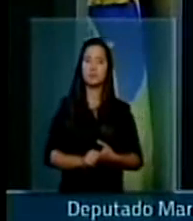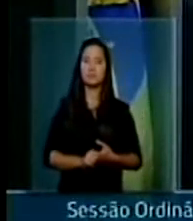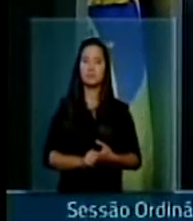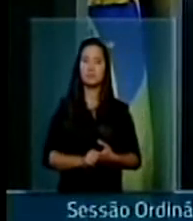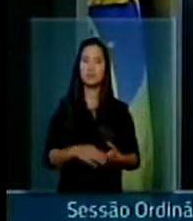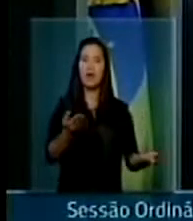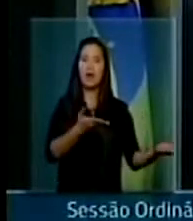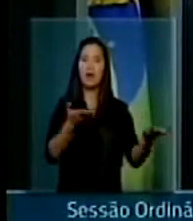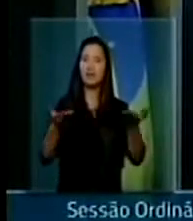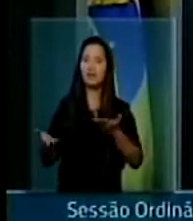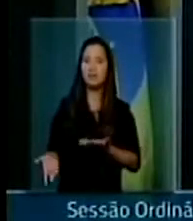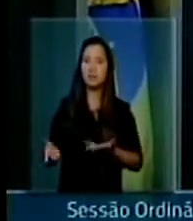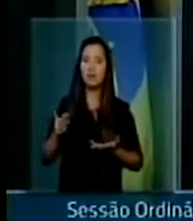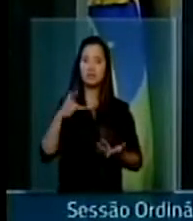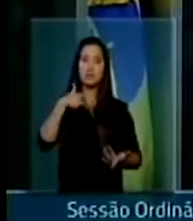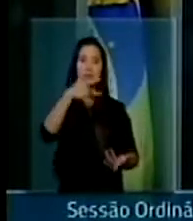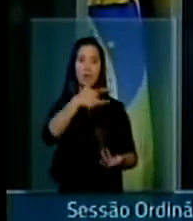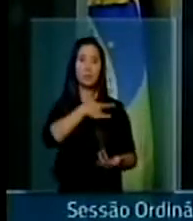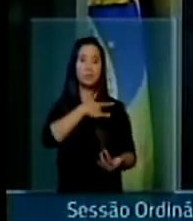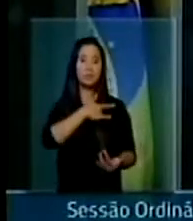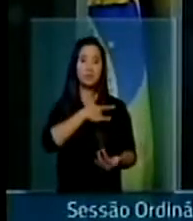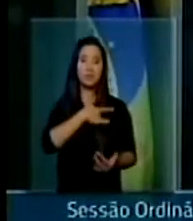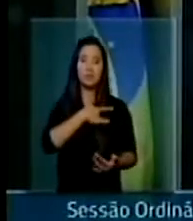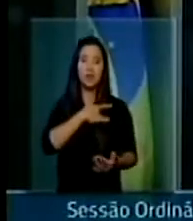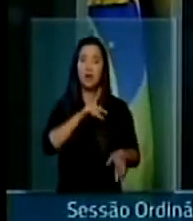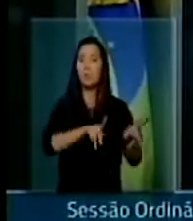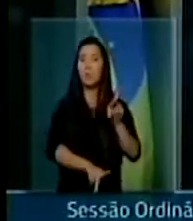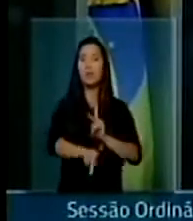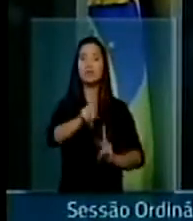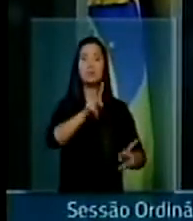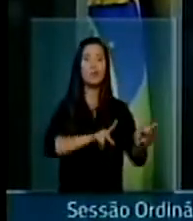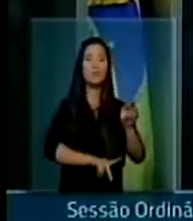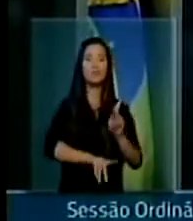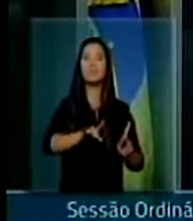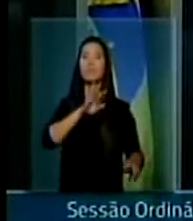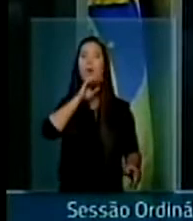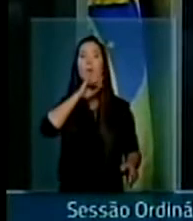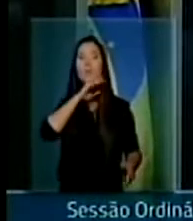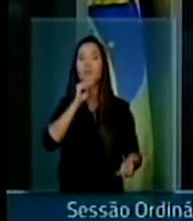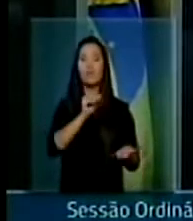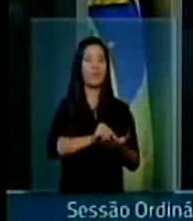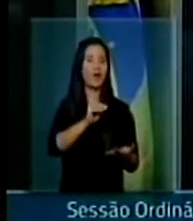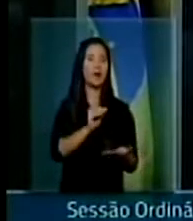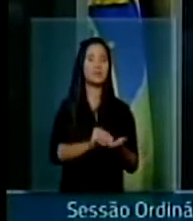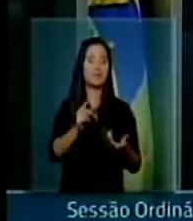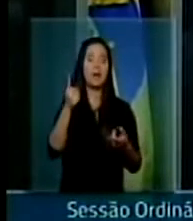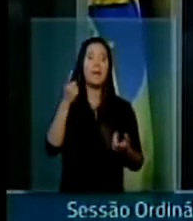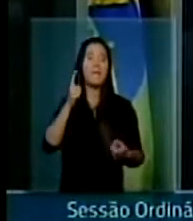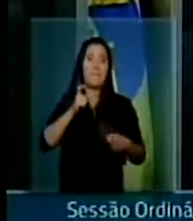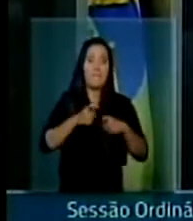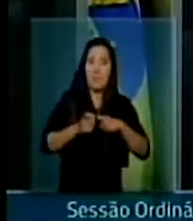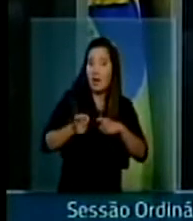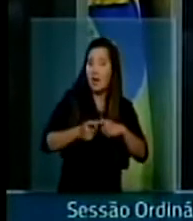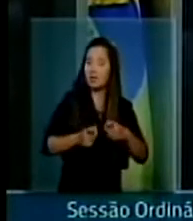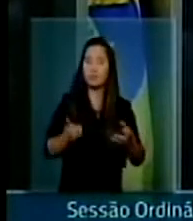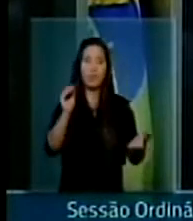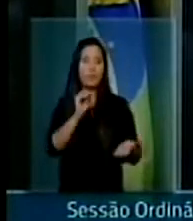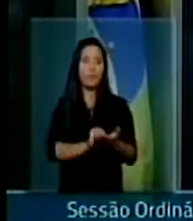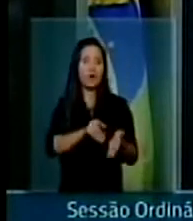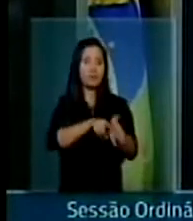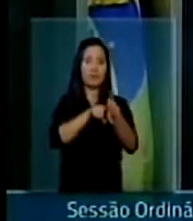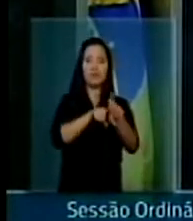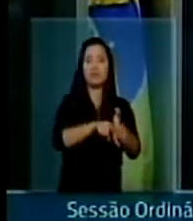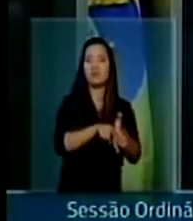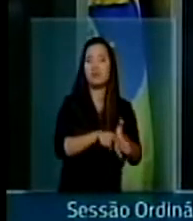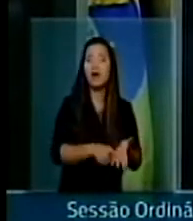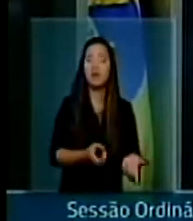O atendimento que não está à altura do que a população necessita, faltam médicos, os exames,